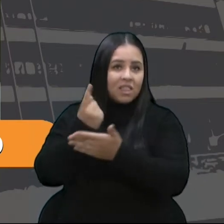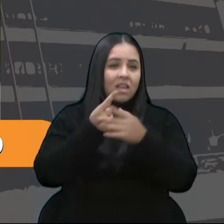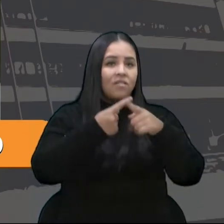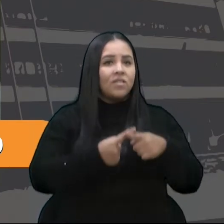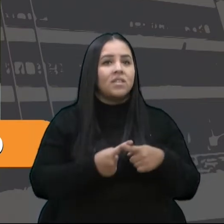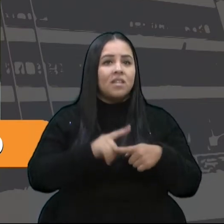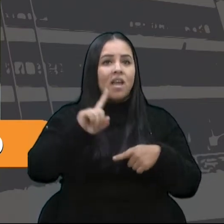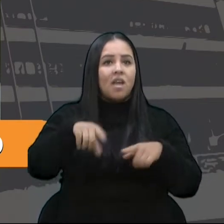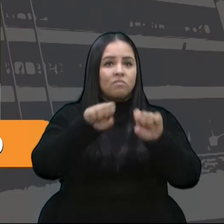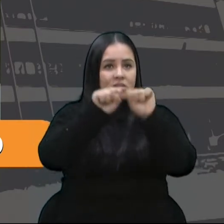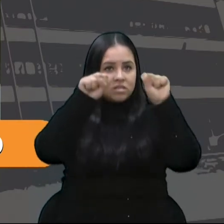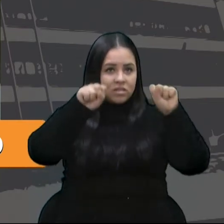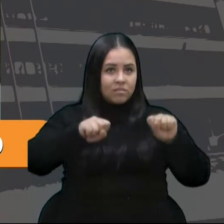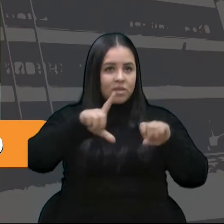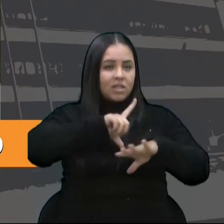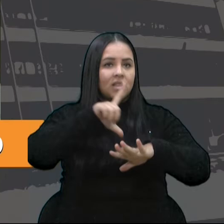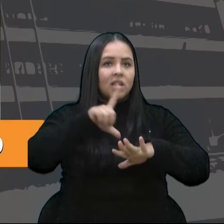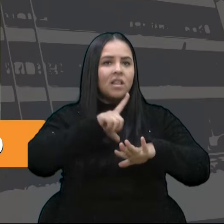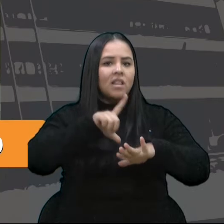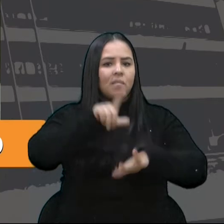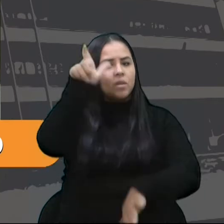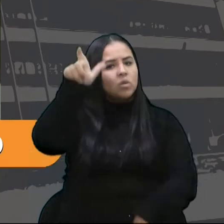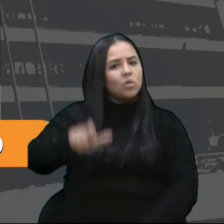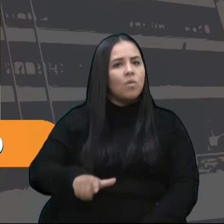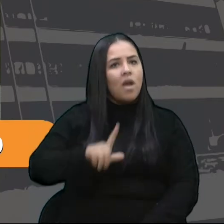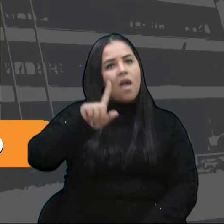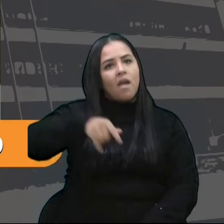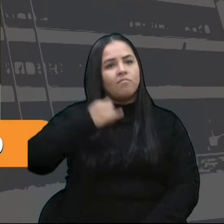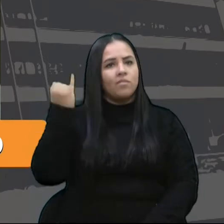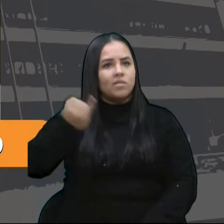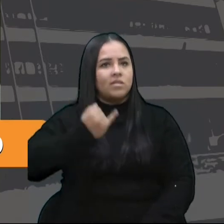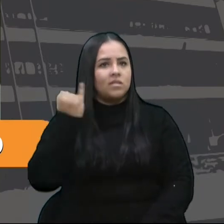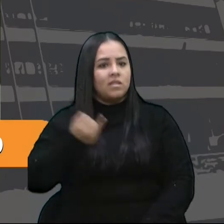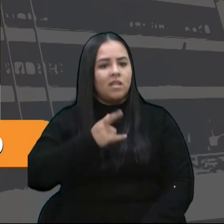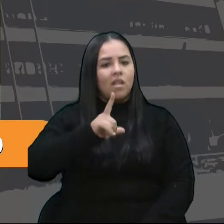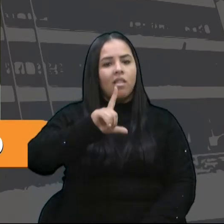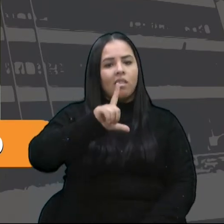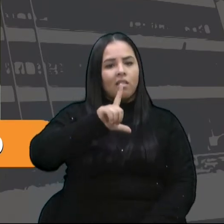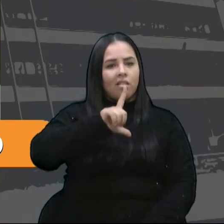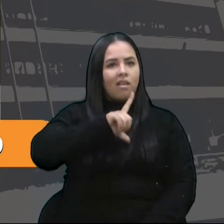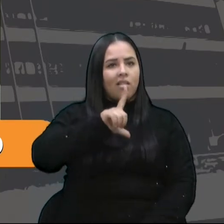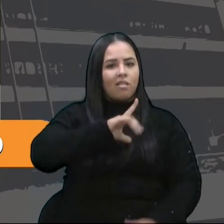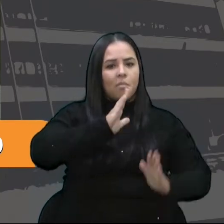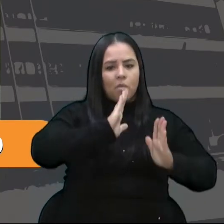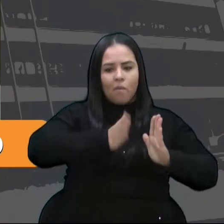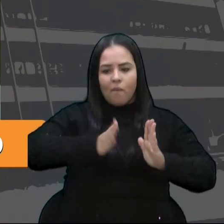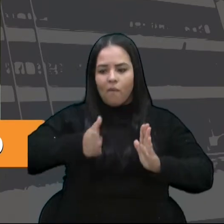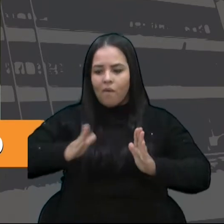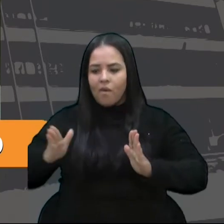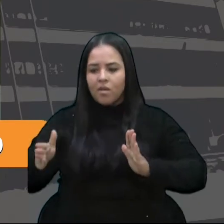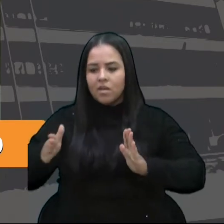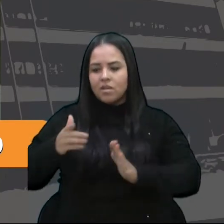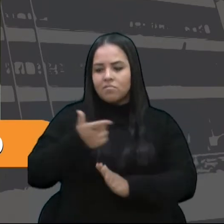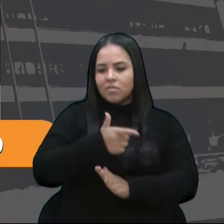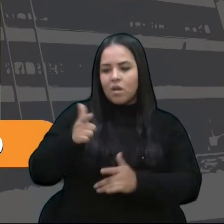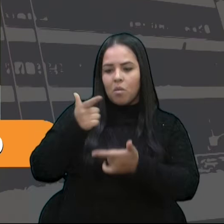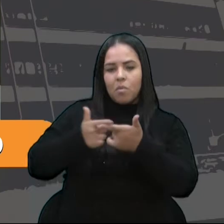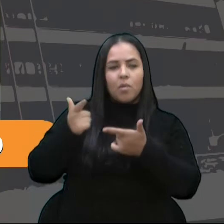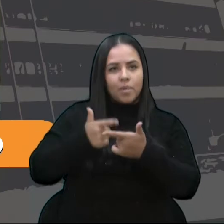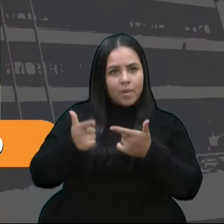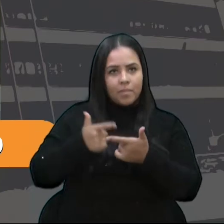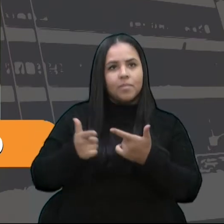o sistema imunológico da pessoa é muito importante nesse processo para a pessoa não ter uma intercorrência